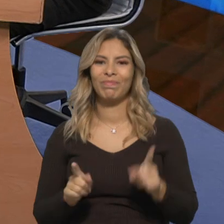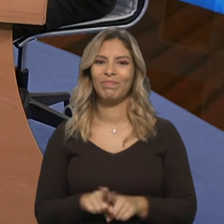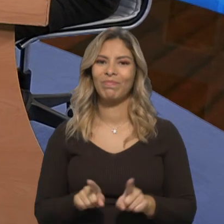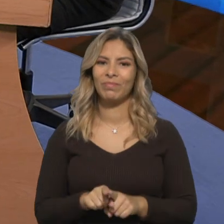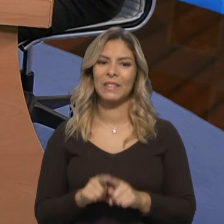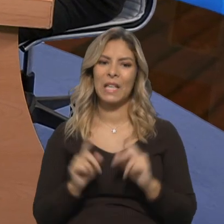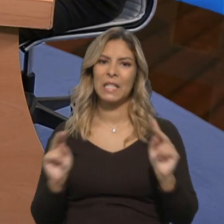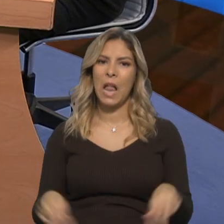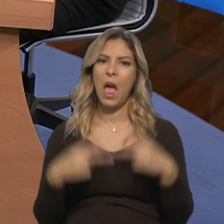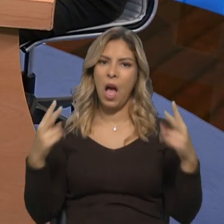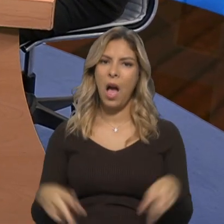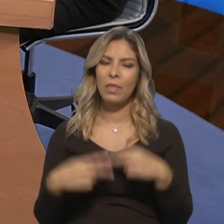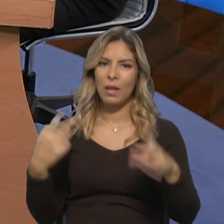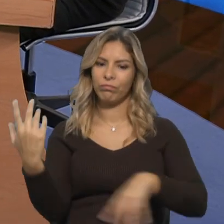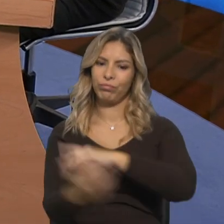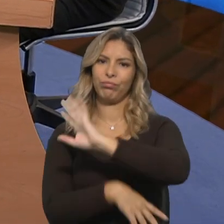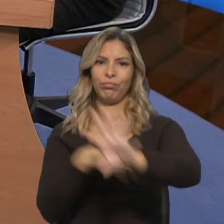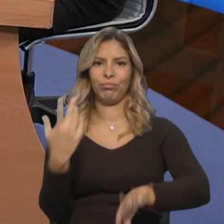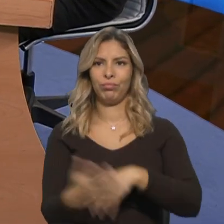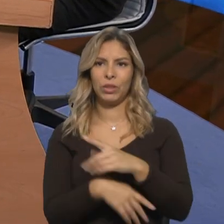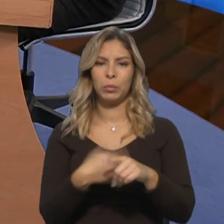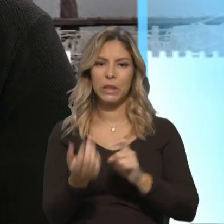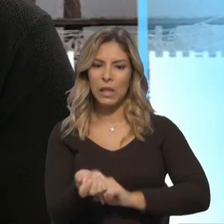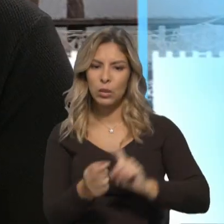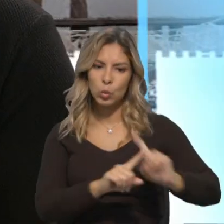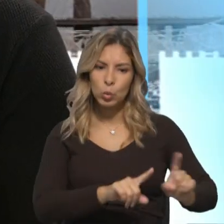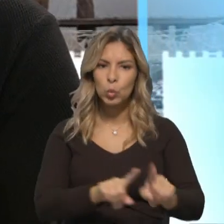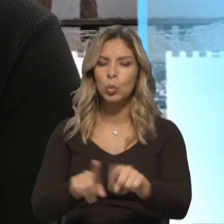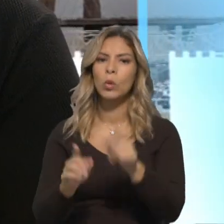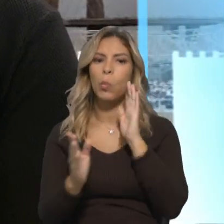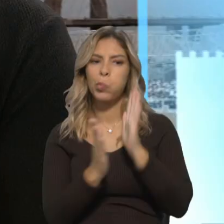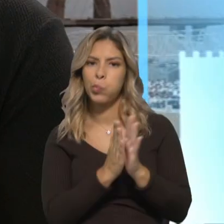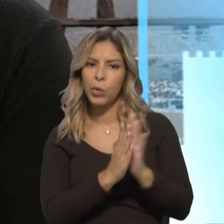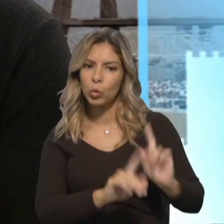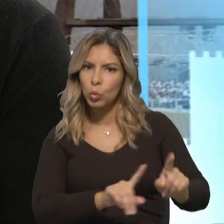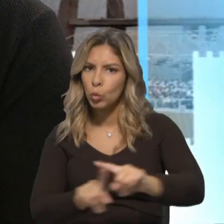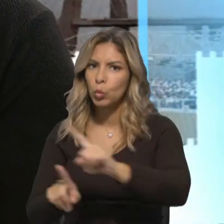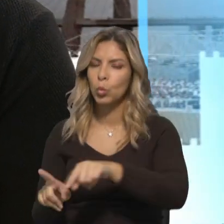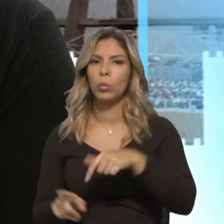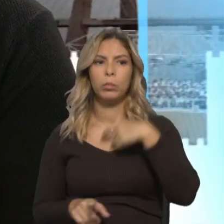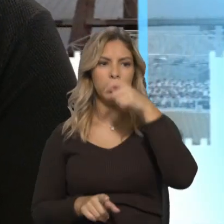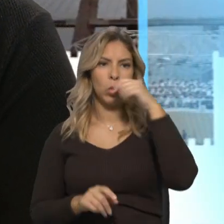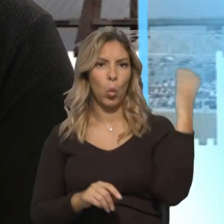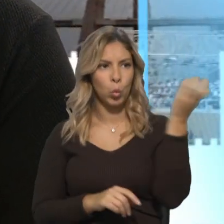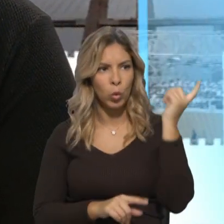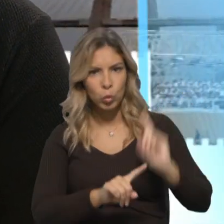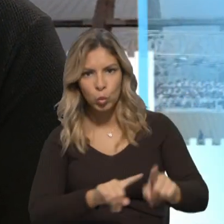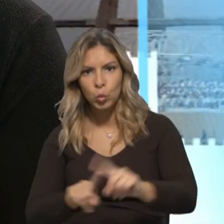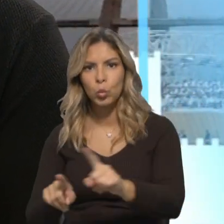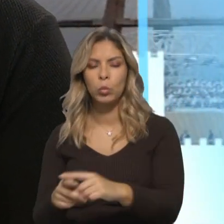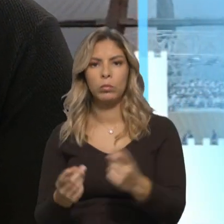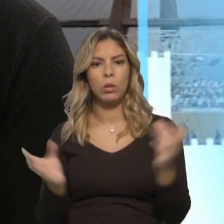gente, muitas culturas, muitas etnias e também religiões. E então nós estamos lá no meio deles, primeiro estamos a ler a